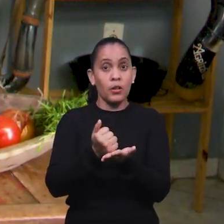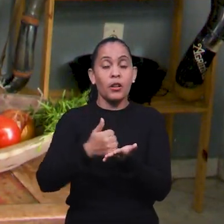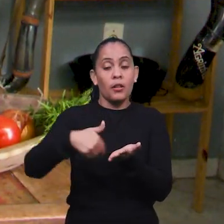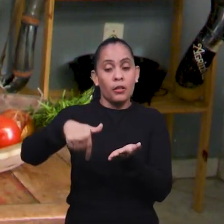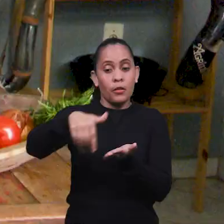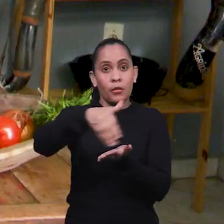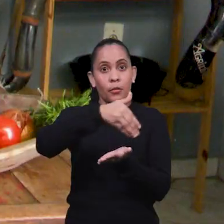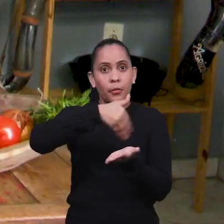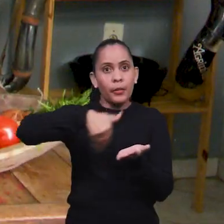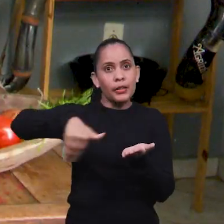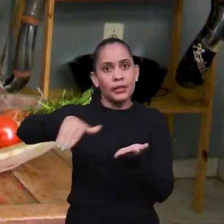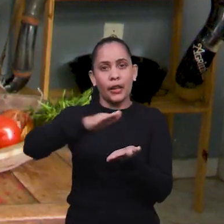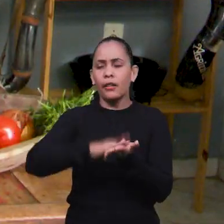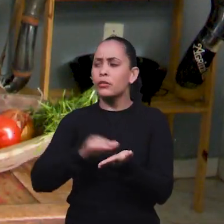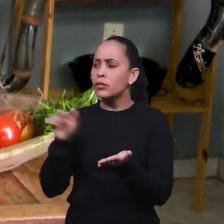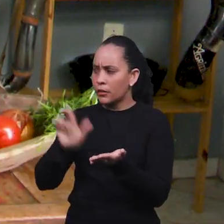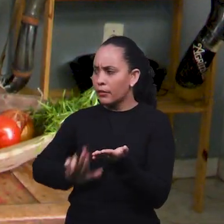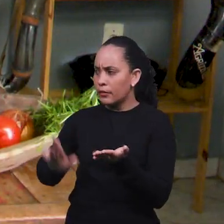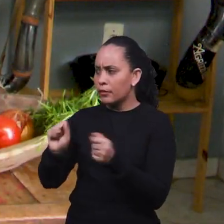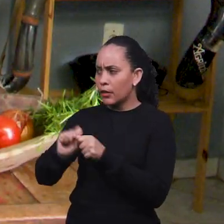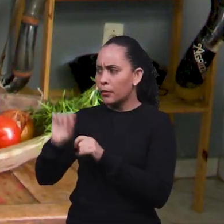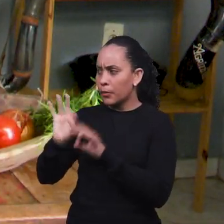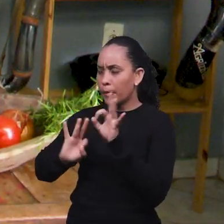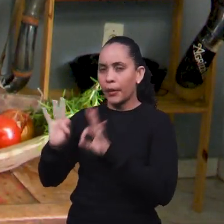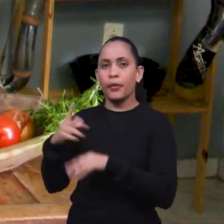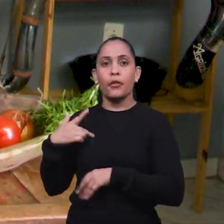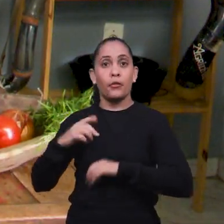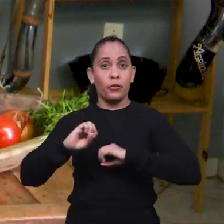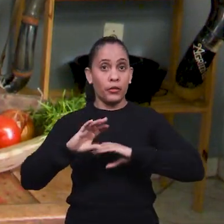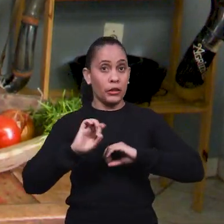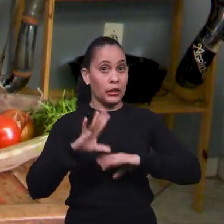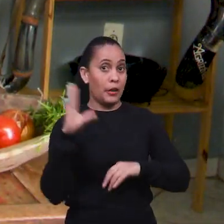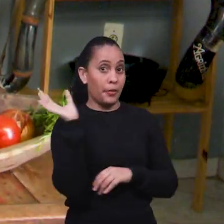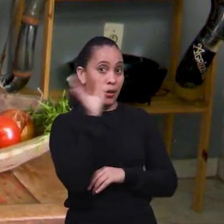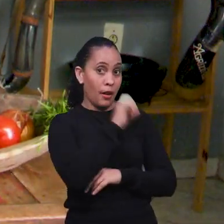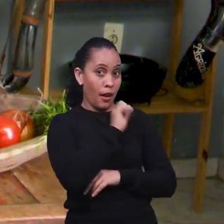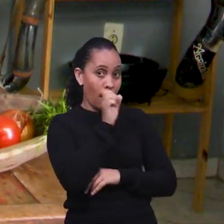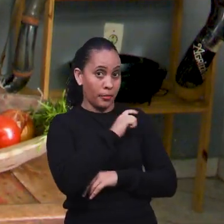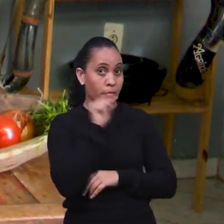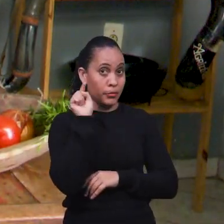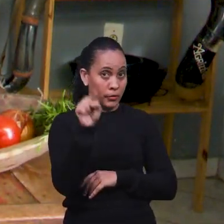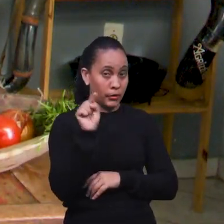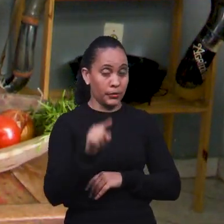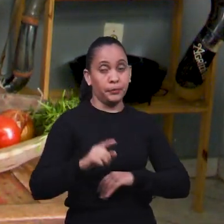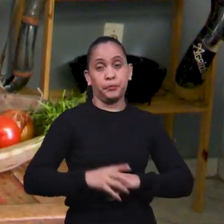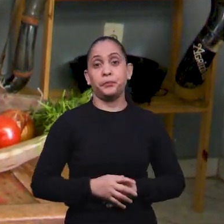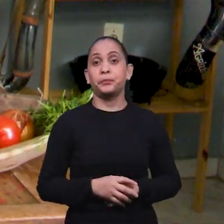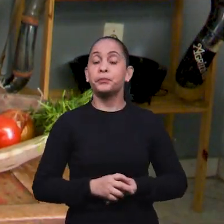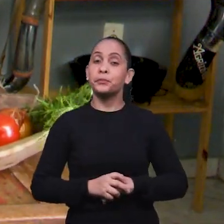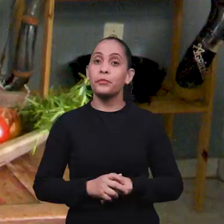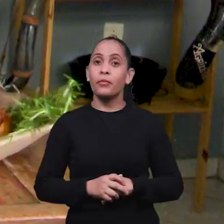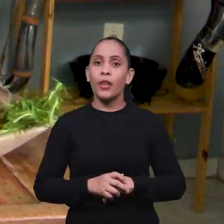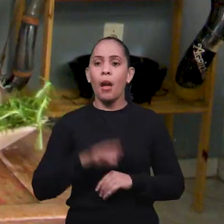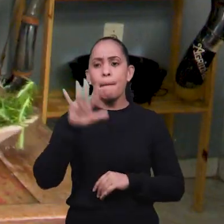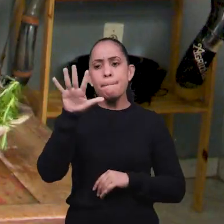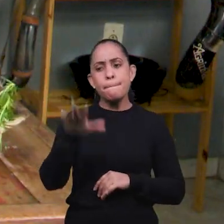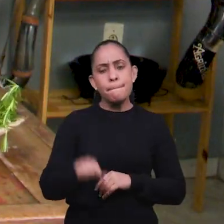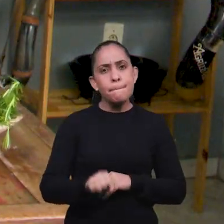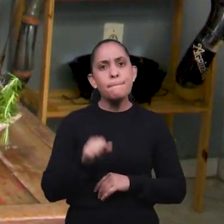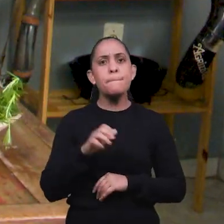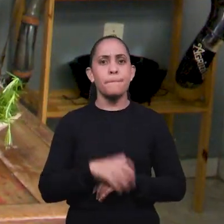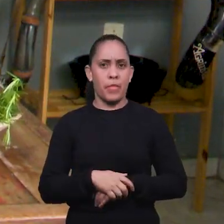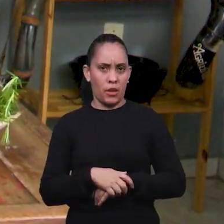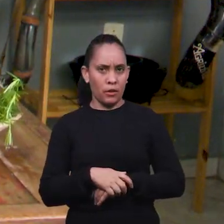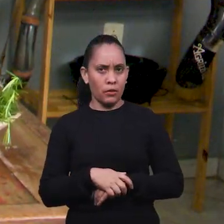de tomate, irmã Glória, em casa? Sim. Também. Faz. Ó, vou ensinar aqui rapidinho uma dica para vocês aí de casa.